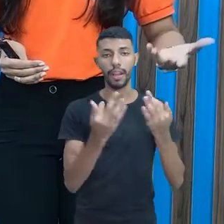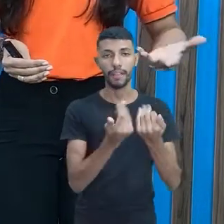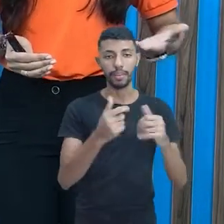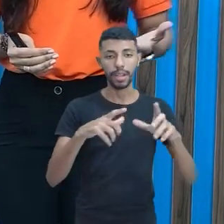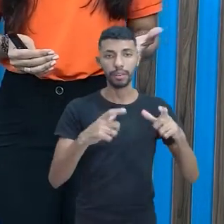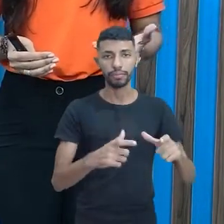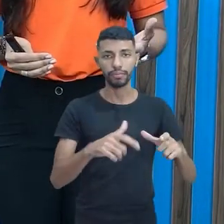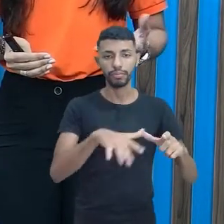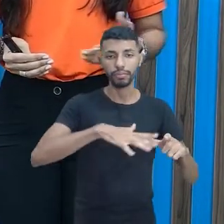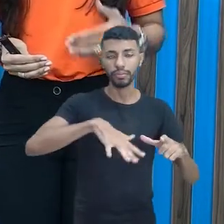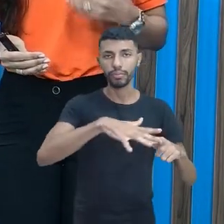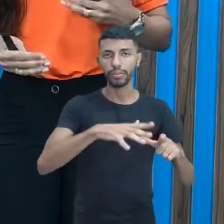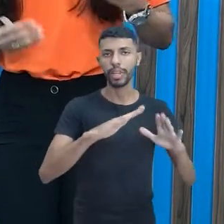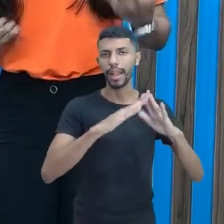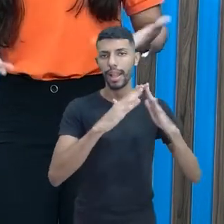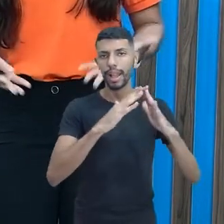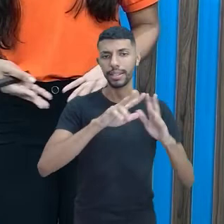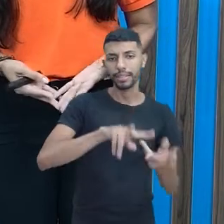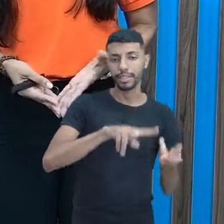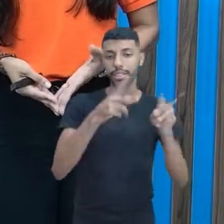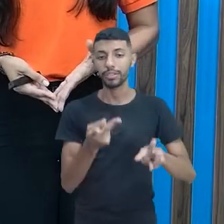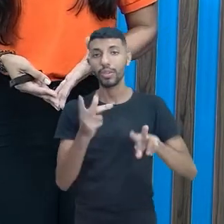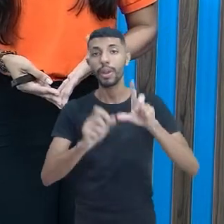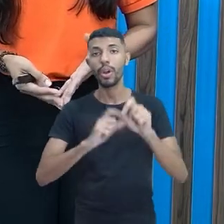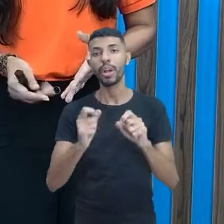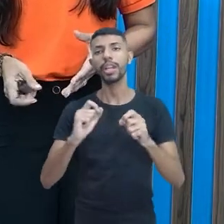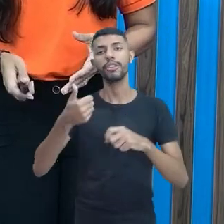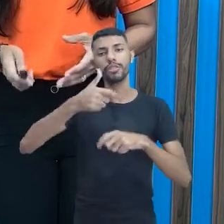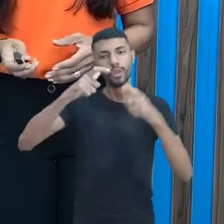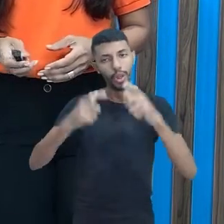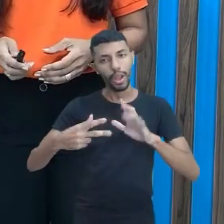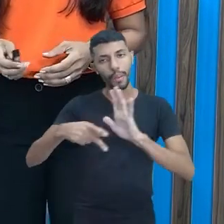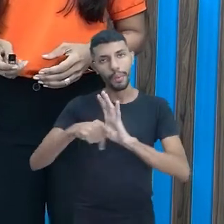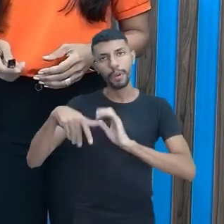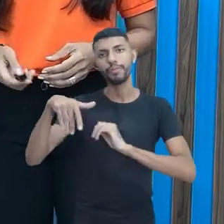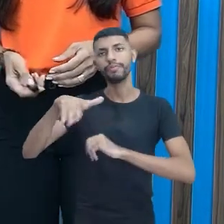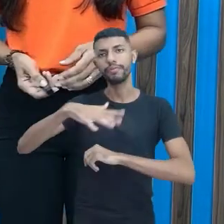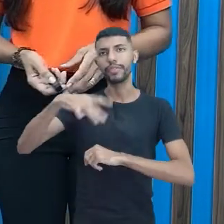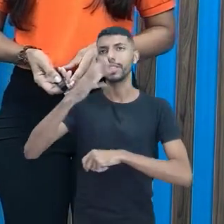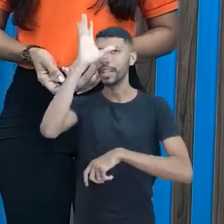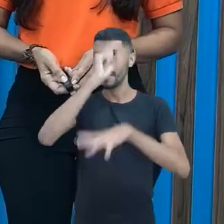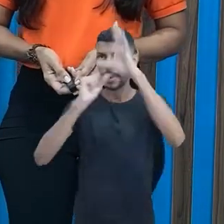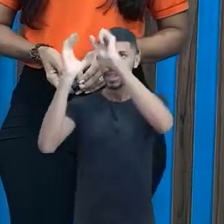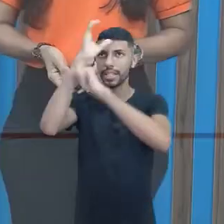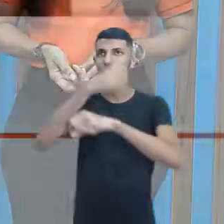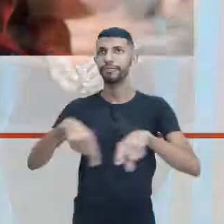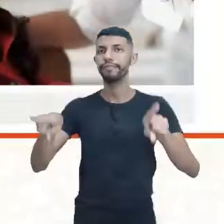casa do estudante, num ambiente de aprendizagem também.